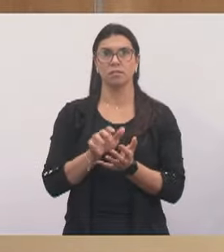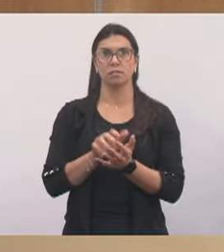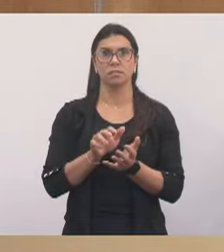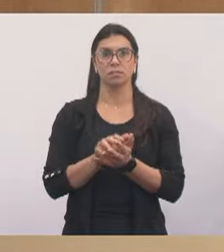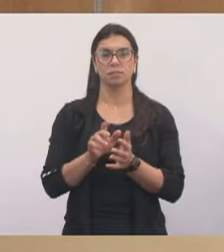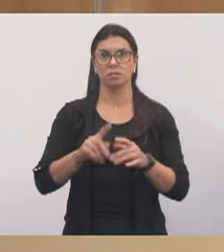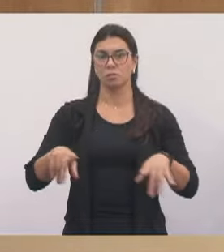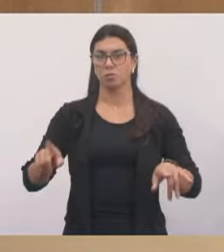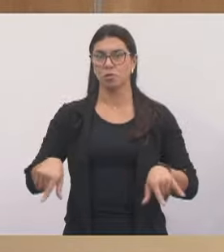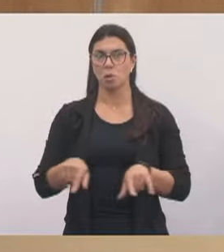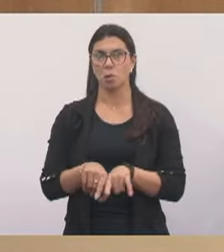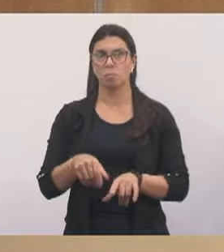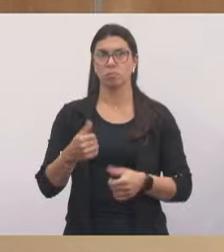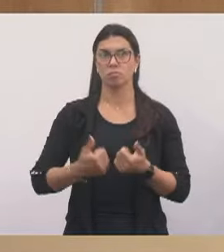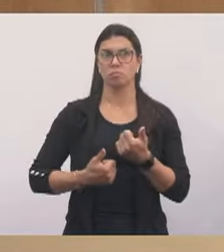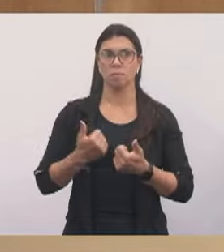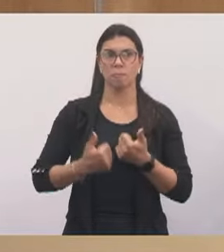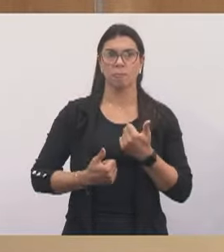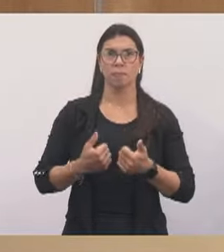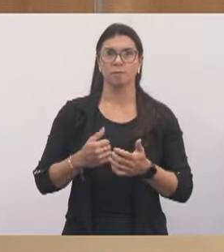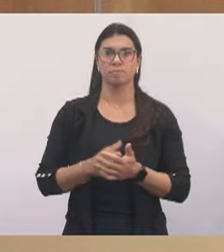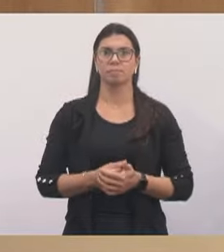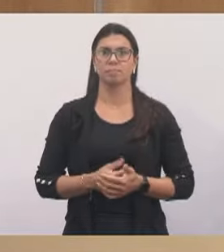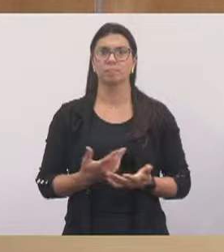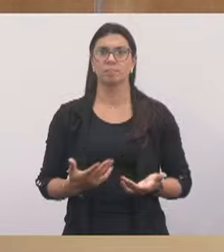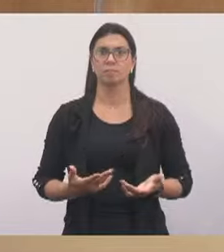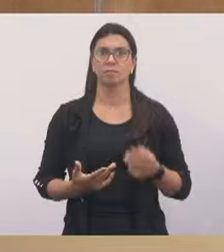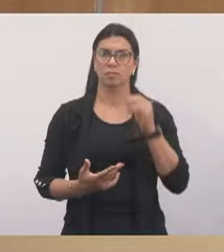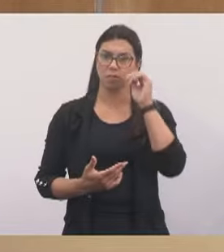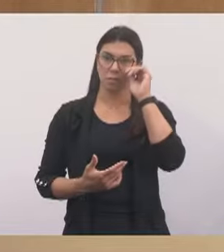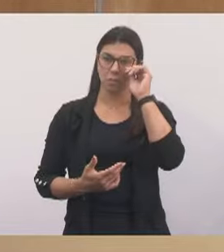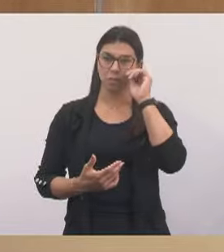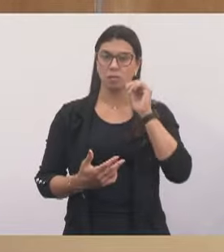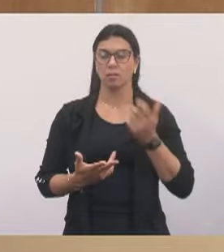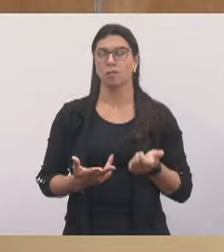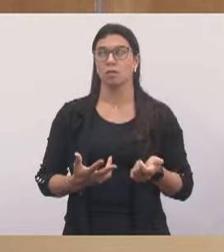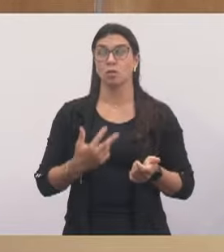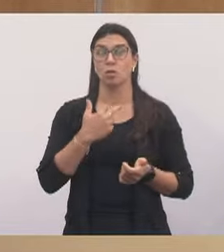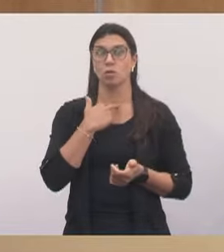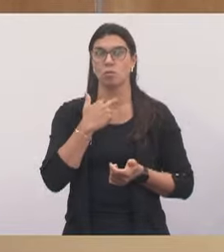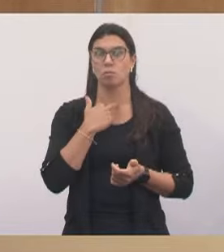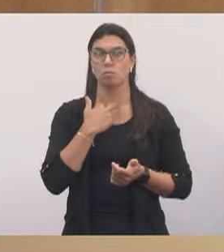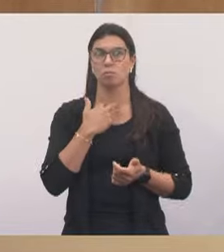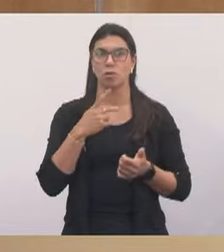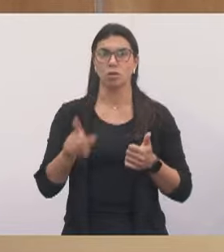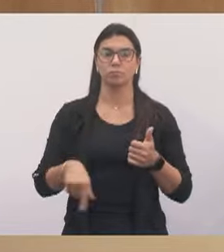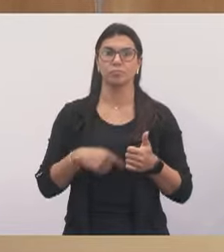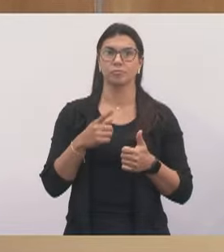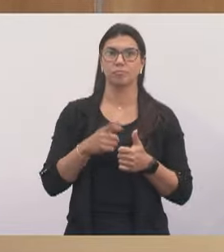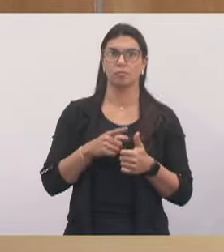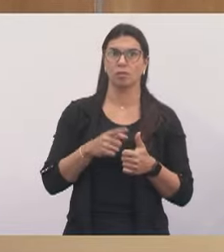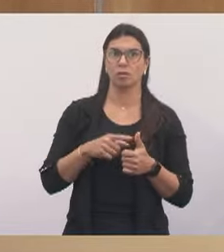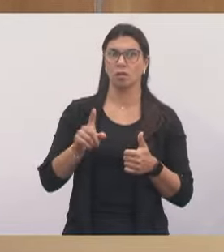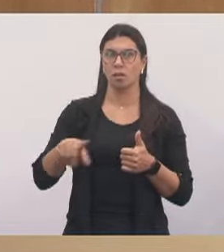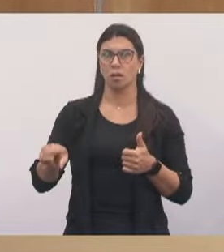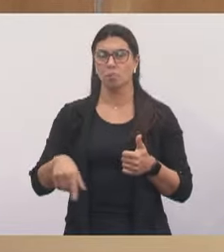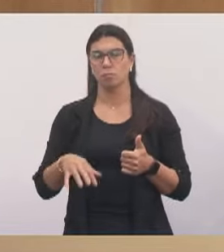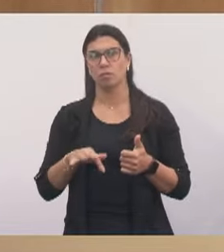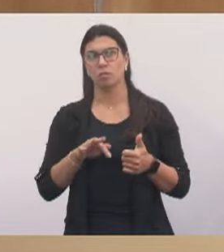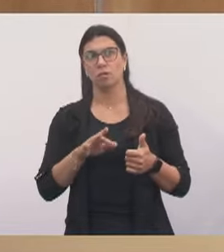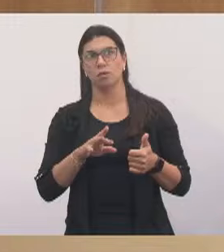verdade, não é? Vamos lembrar aqui, Xpita, não tem mais. Campo da Frendeberg, não tem